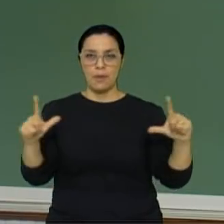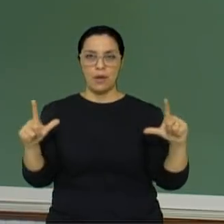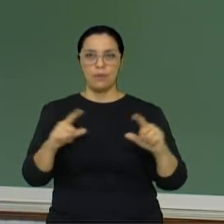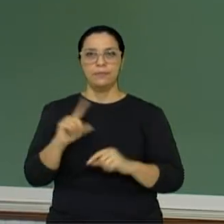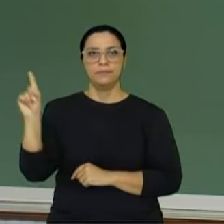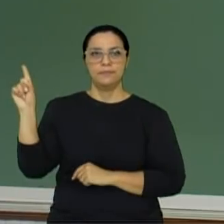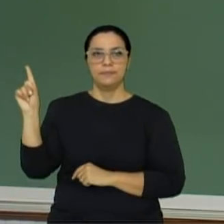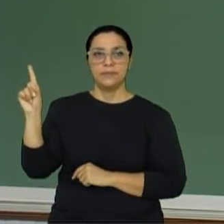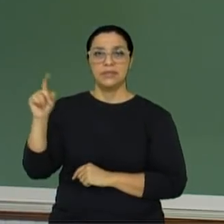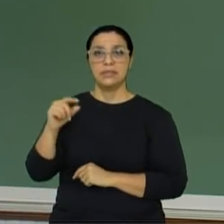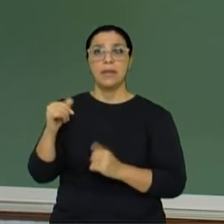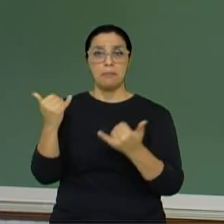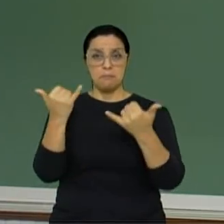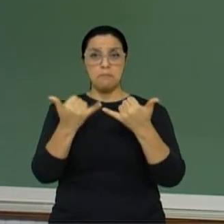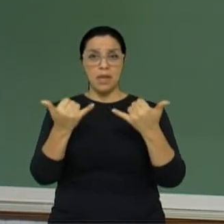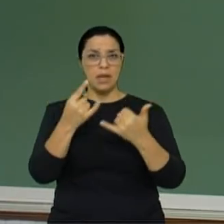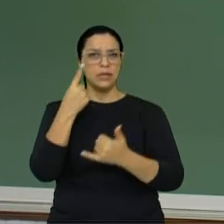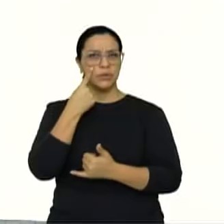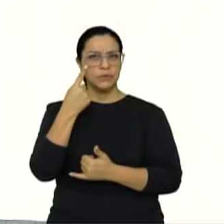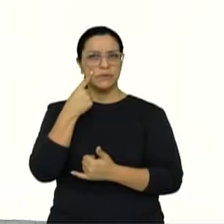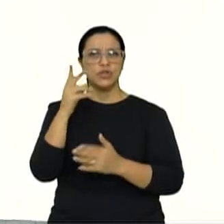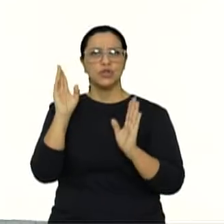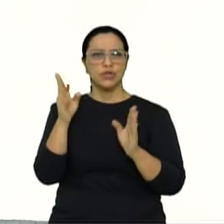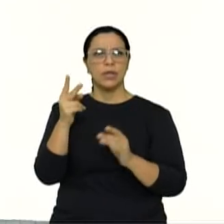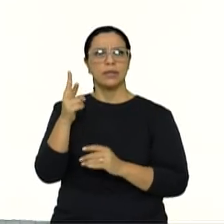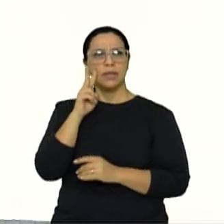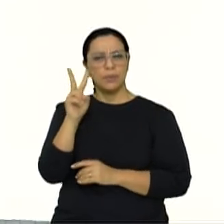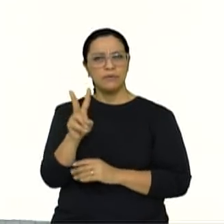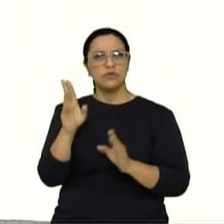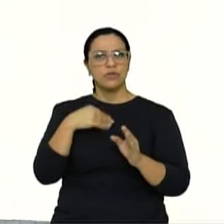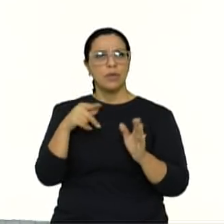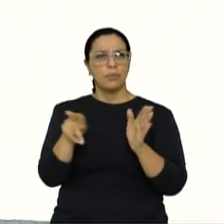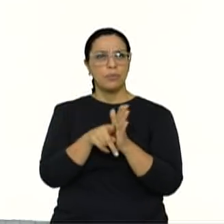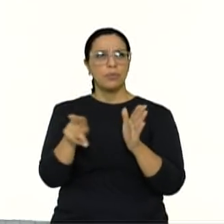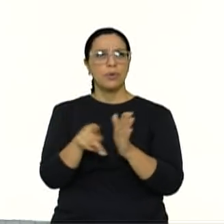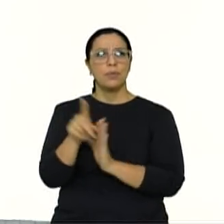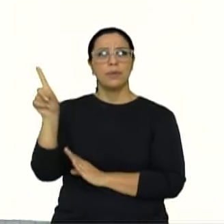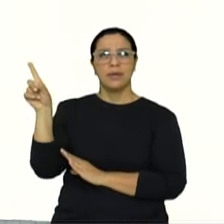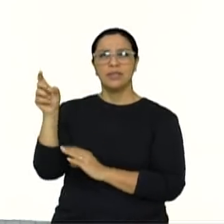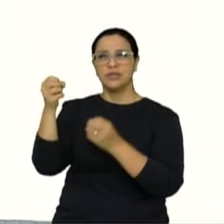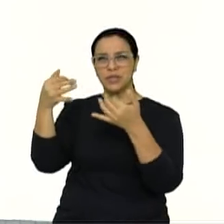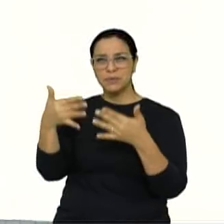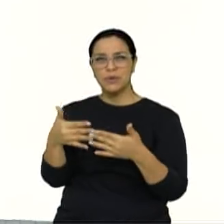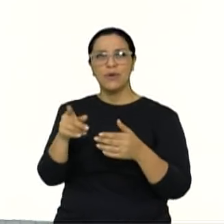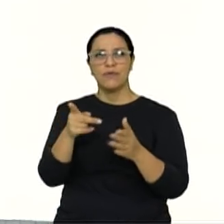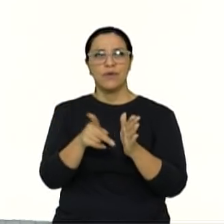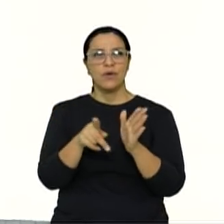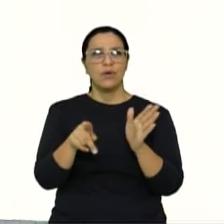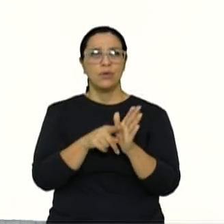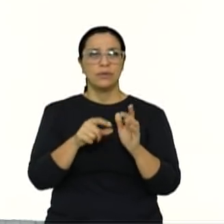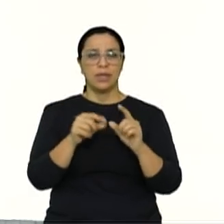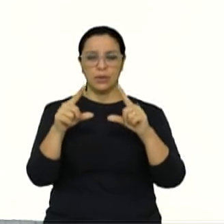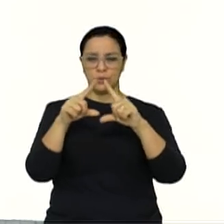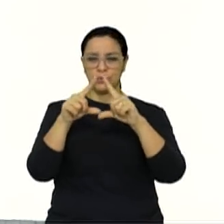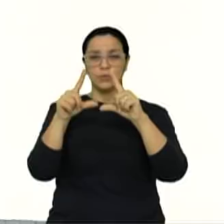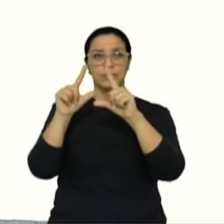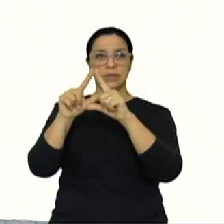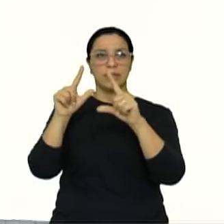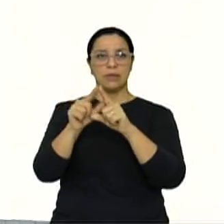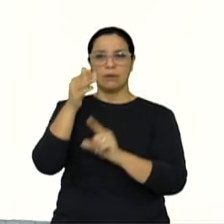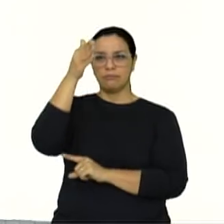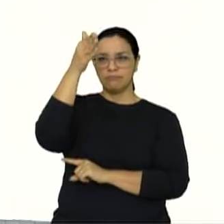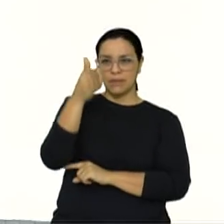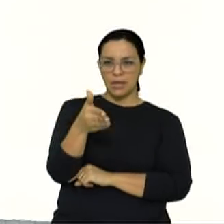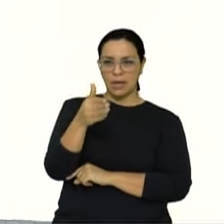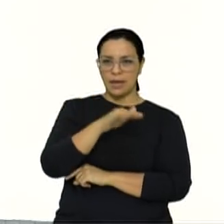ok? E eles são sim semelhantes, né? Aqui até vocês acreditam que viram com o professor Willen, né? Quando você tem um triângulo e você passa uma